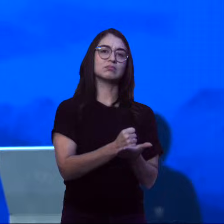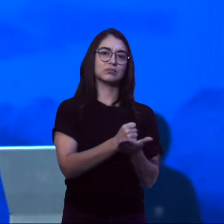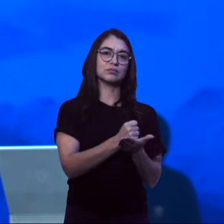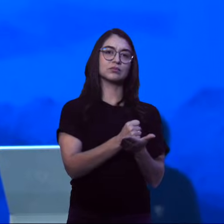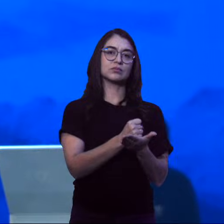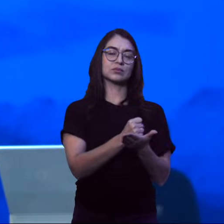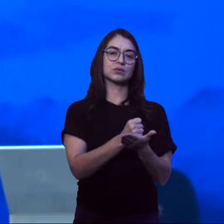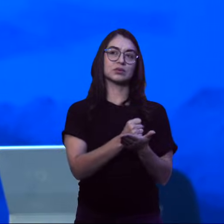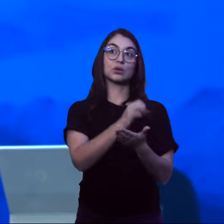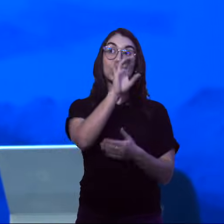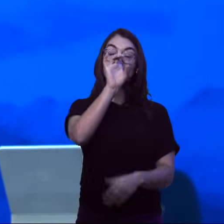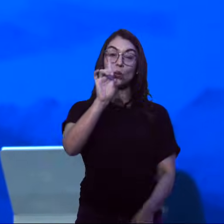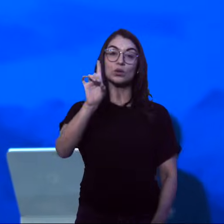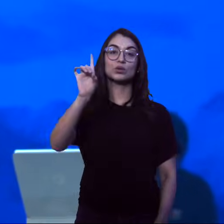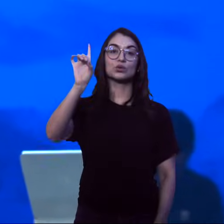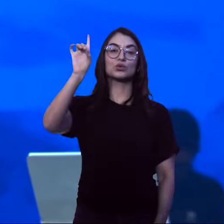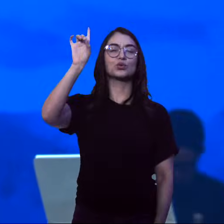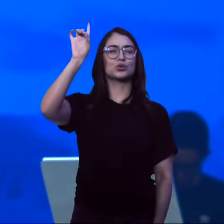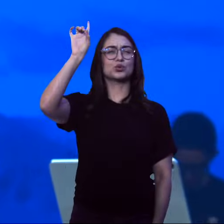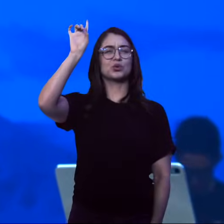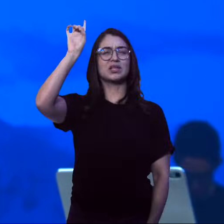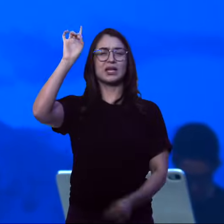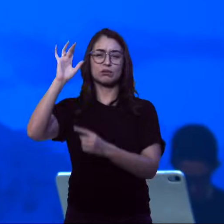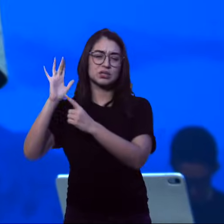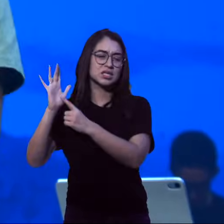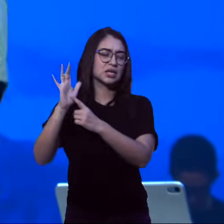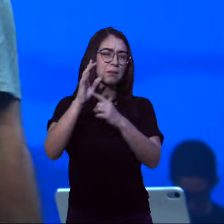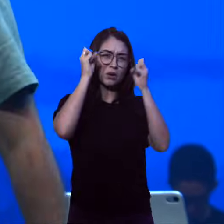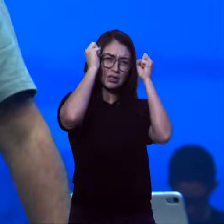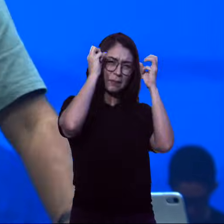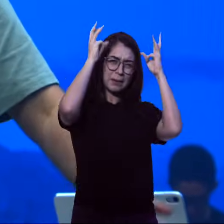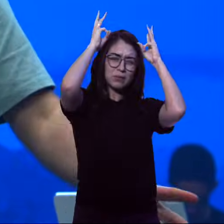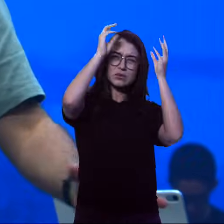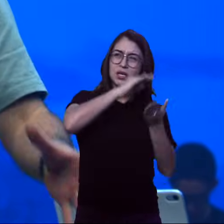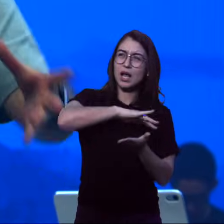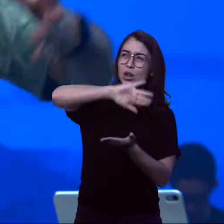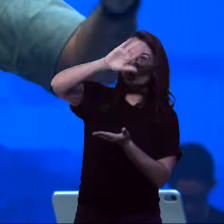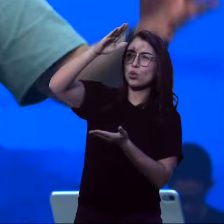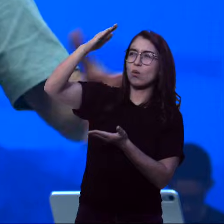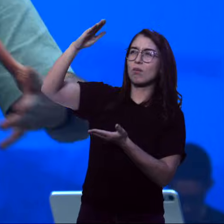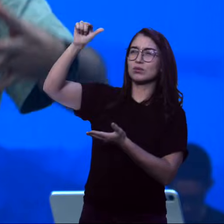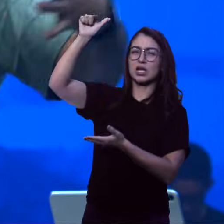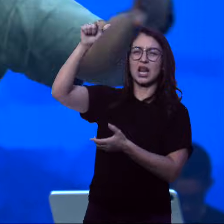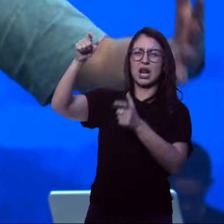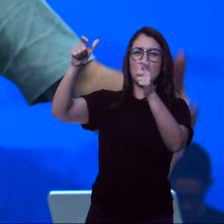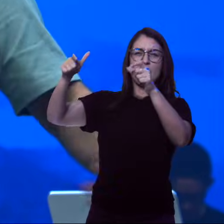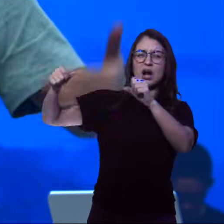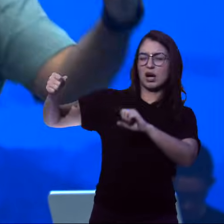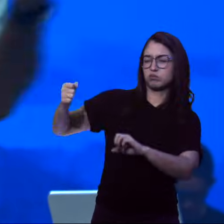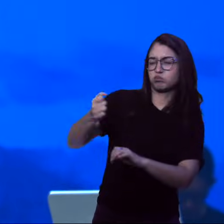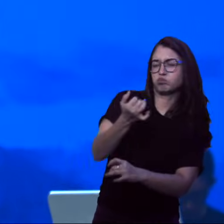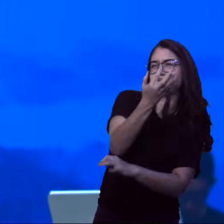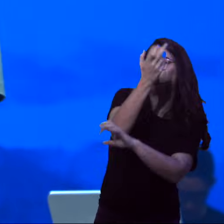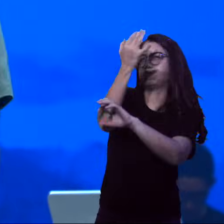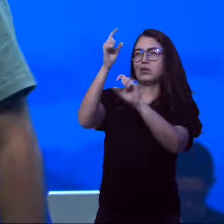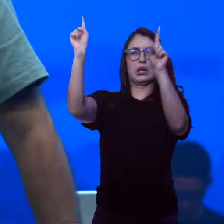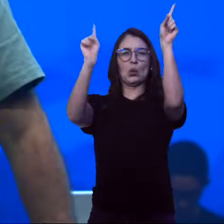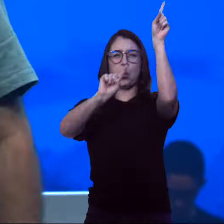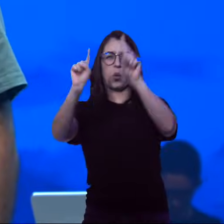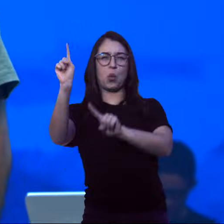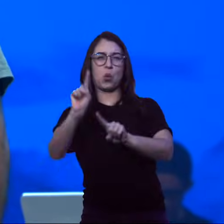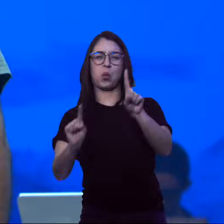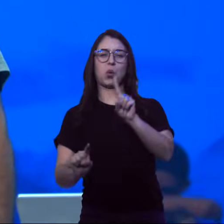quando Deus visita Moisés ali no monte, a Bíblia fala que havia fogo, fumaça,